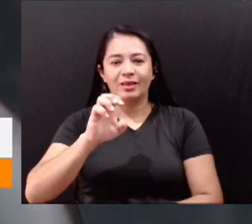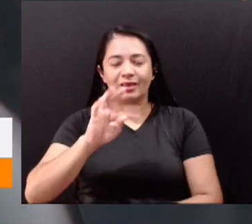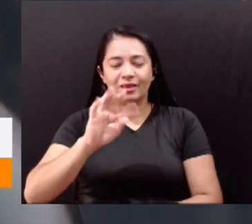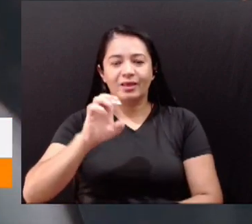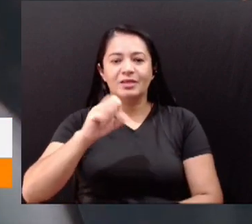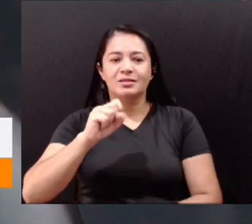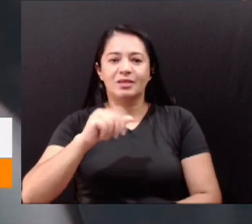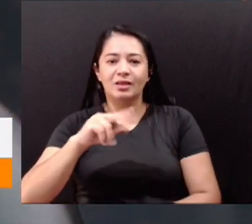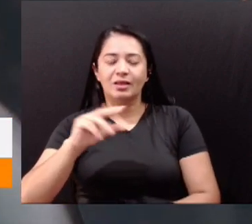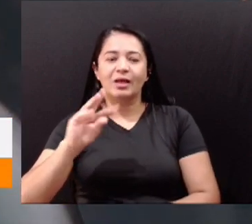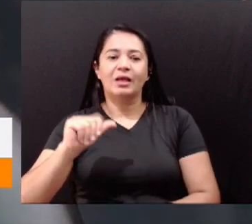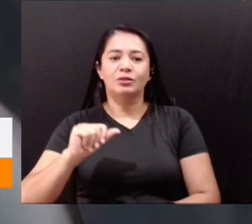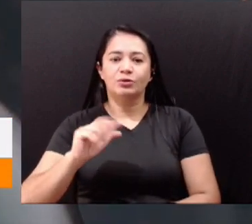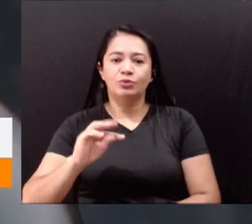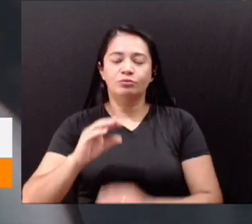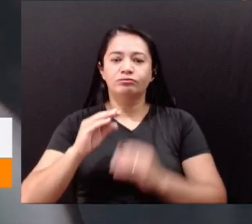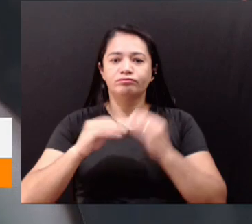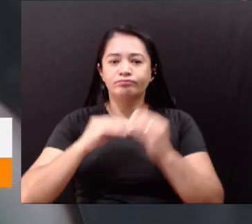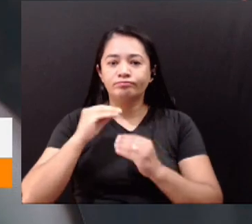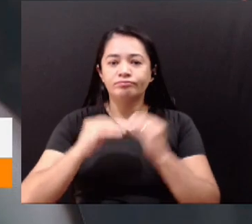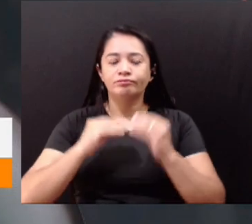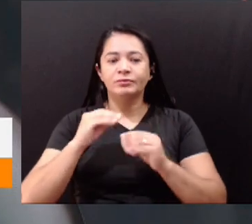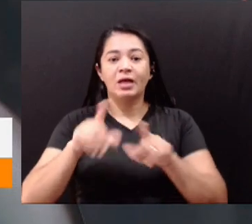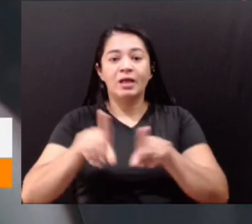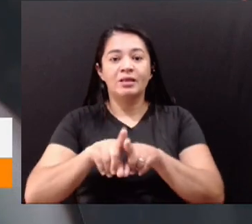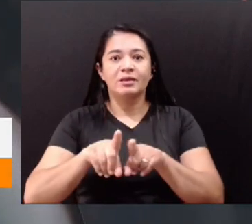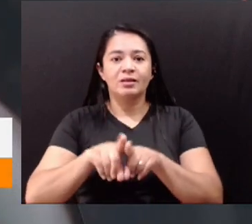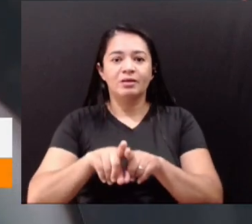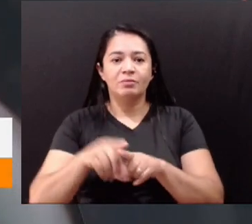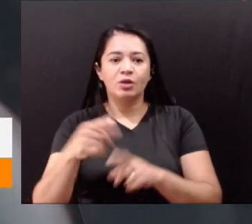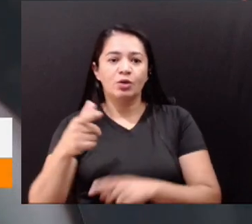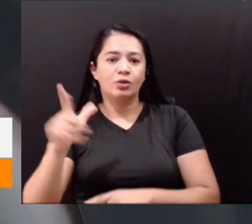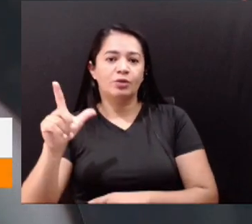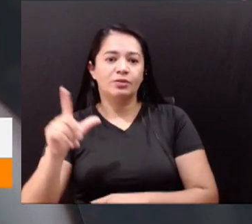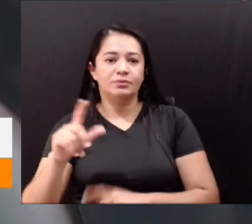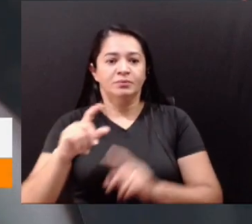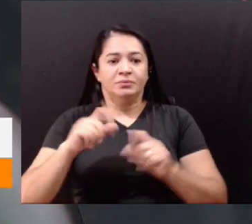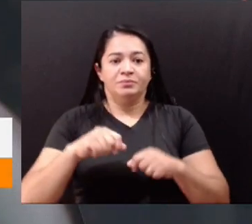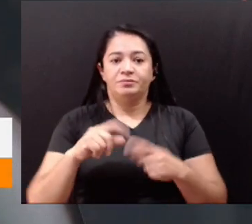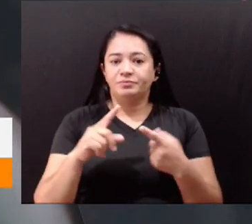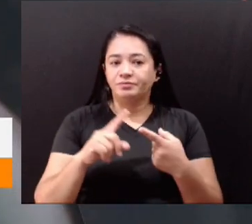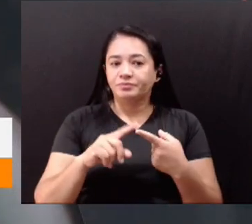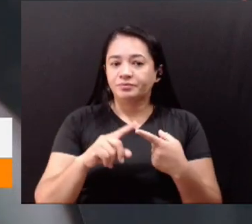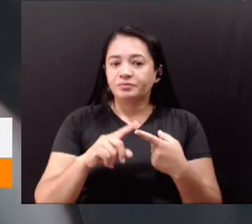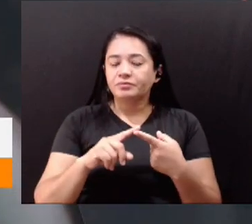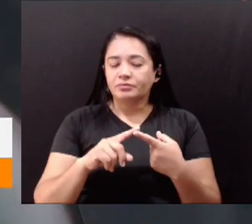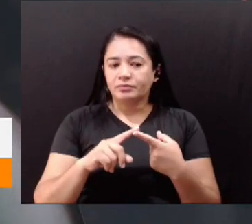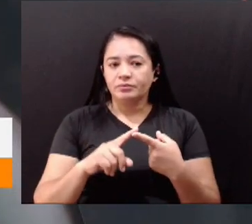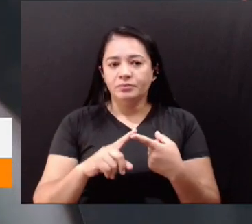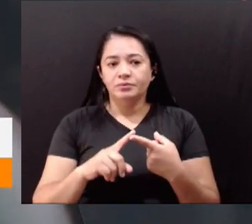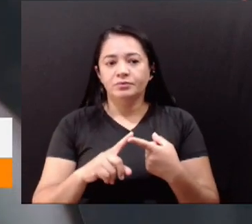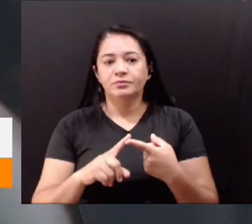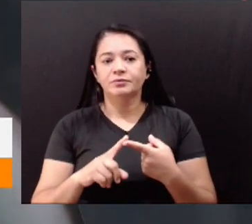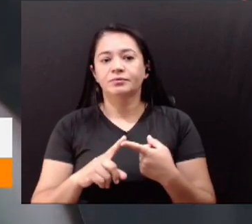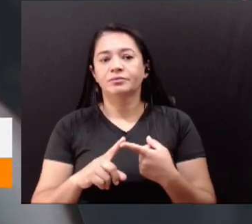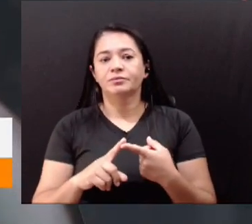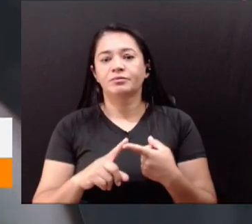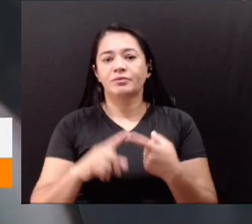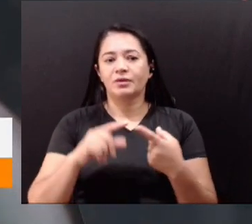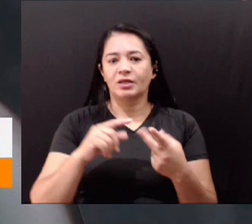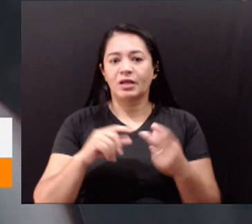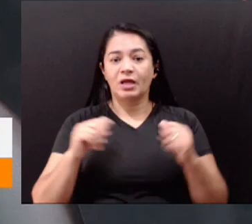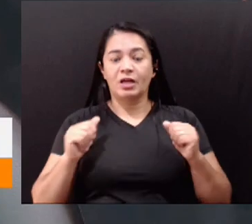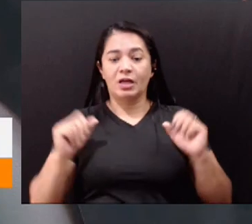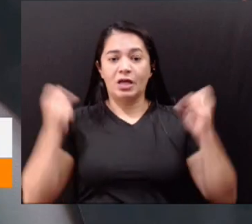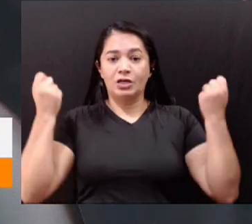Aranha, até outras possibilidades. Então, a gente está falando aqui artesanato, atividades físicas,